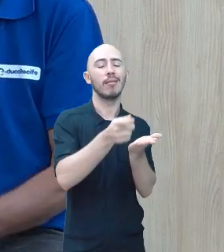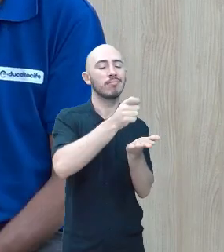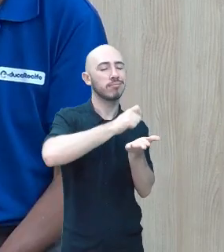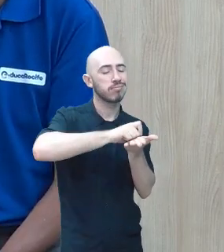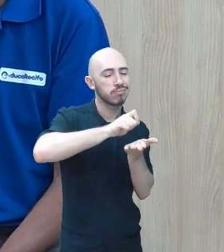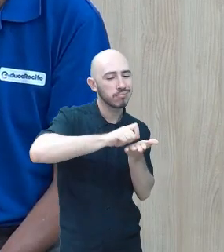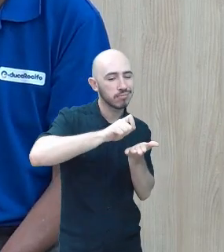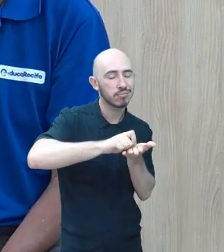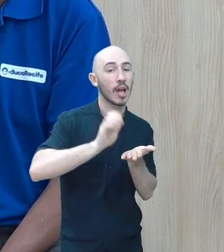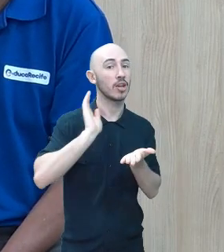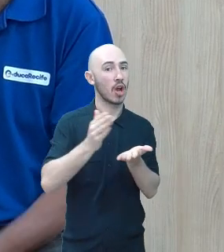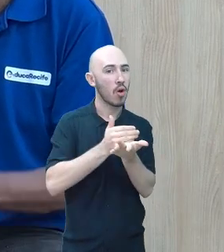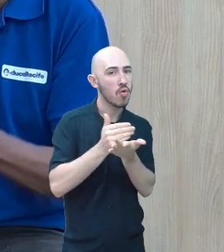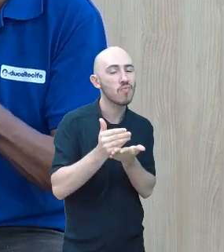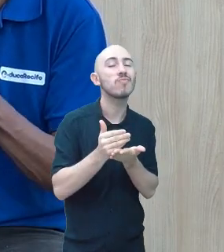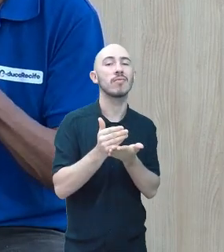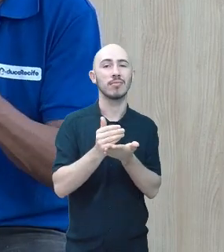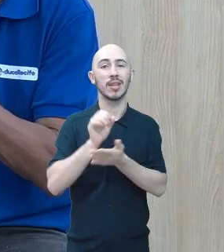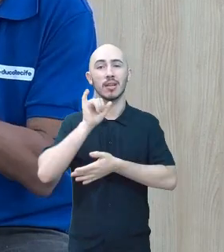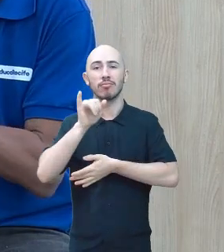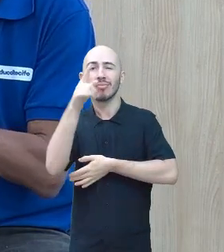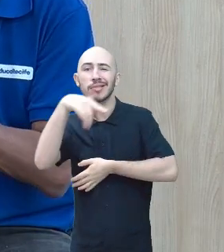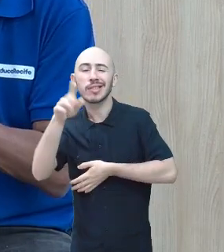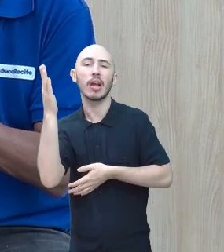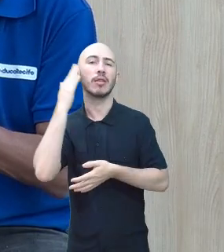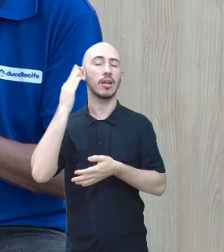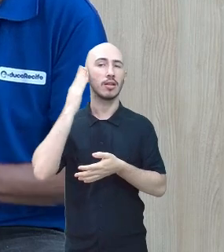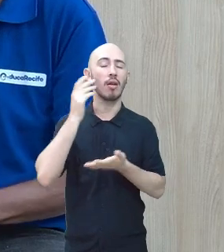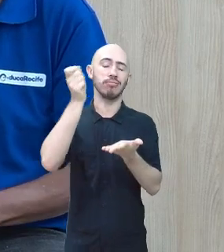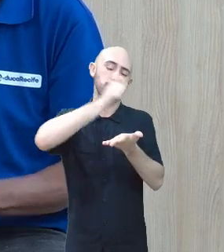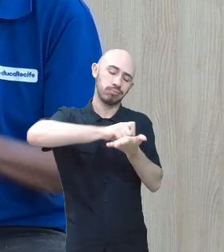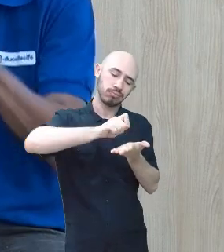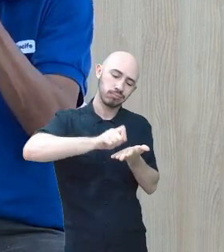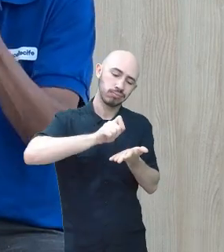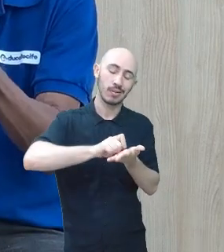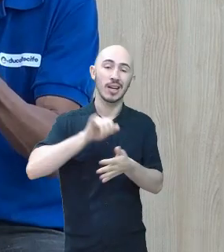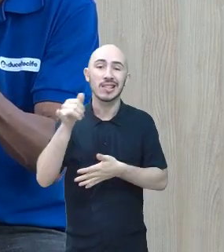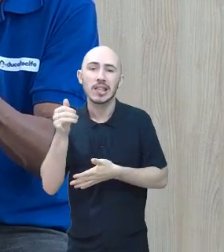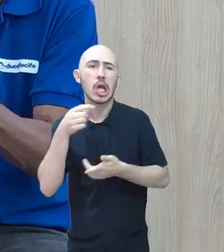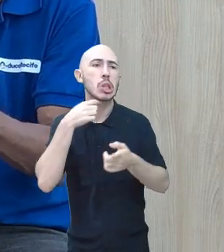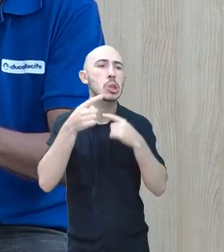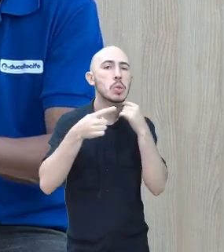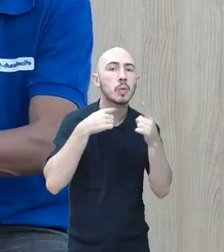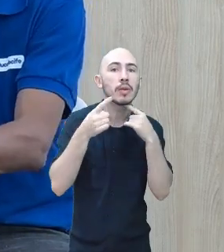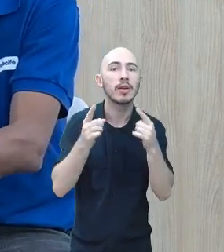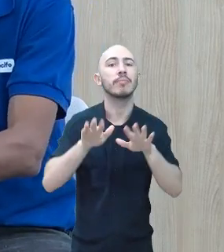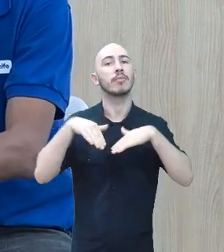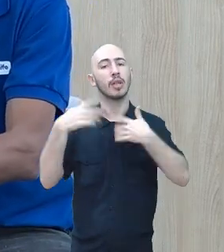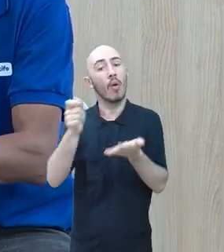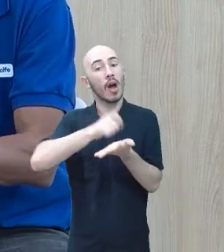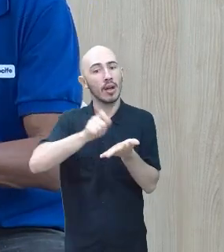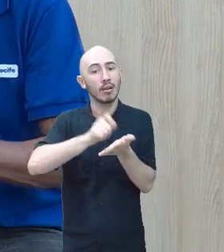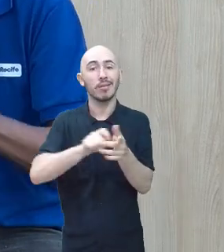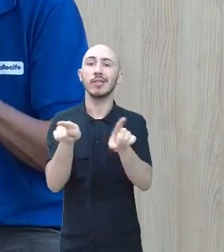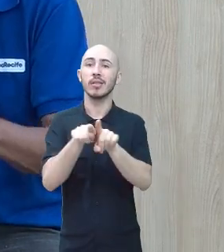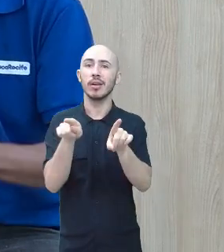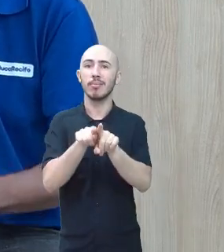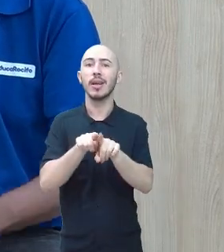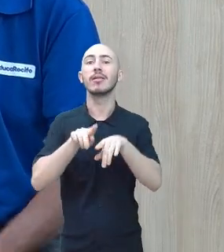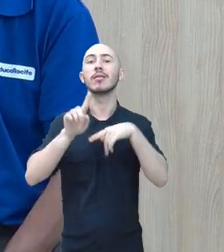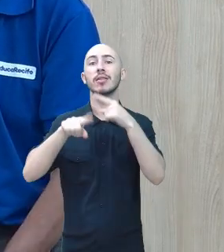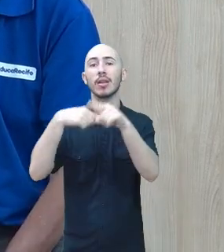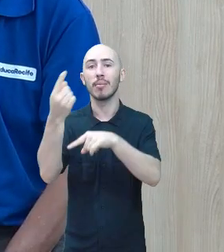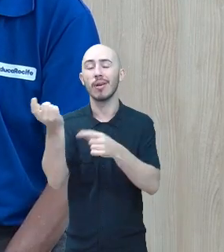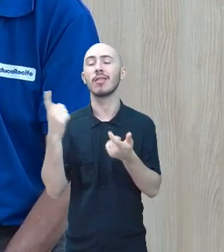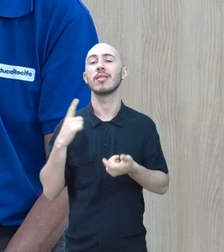e começa a anotar. Aquilo que tu entendesse que a professora Vanessa passou, tu anota. Mas aquilo que tu não entendeu, tu anota, tá? Porque realmente